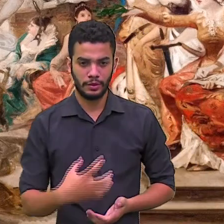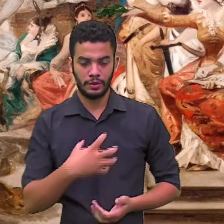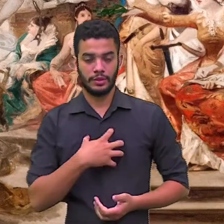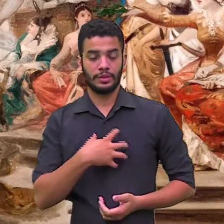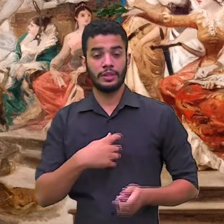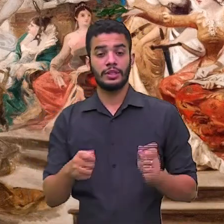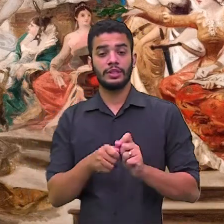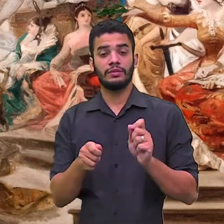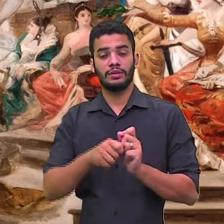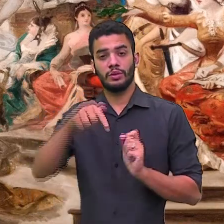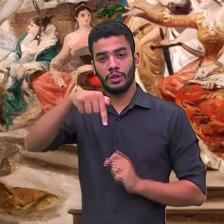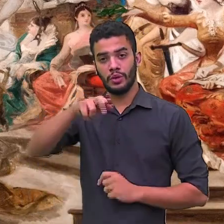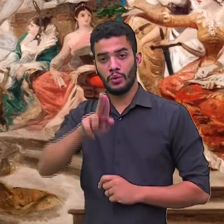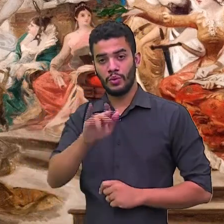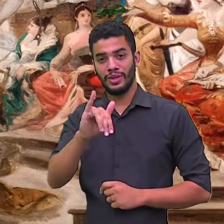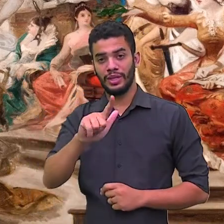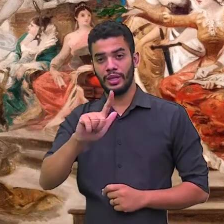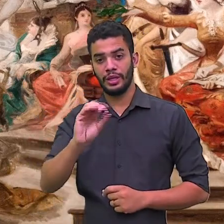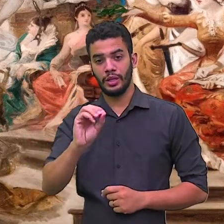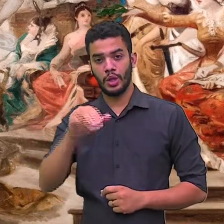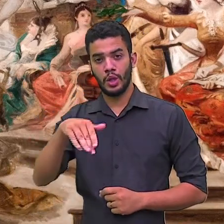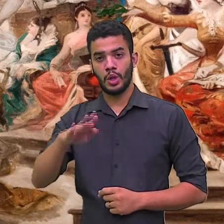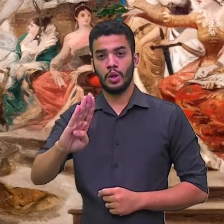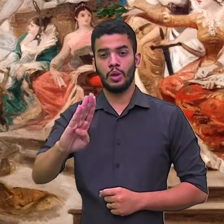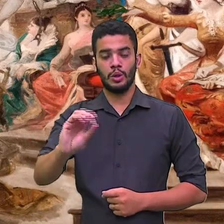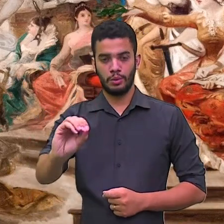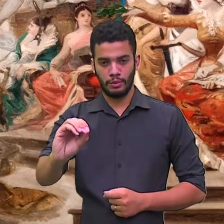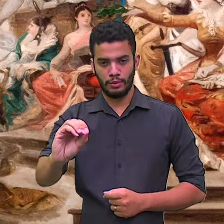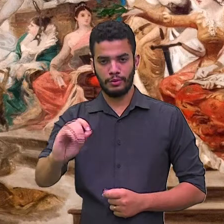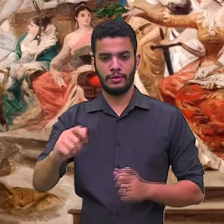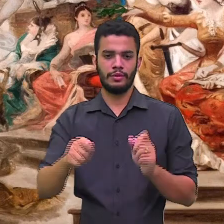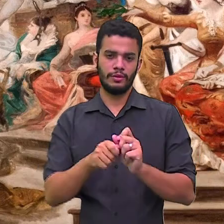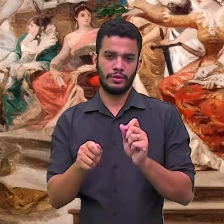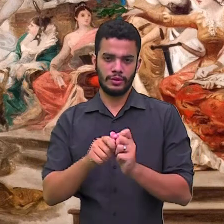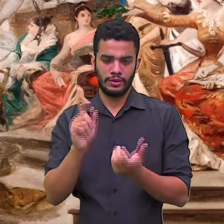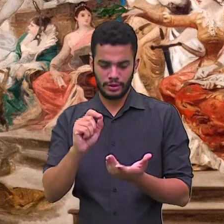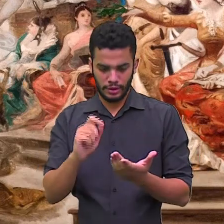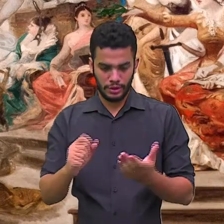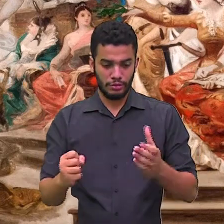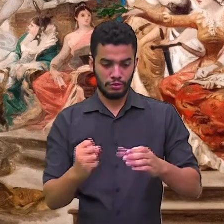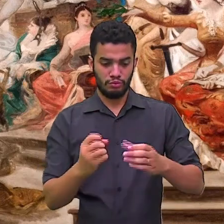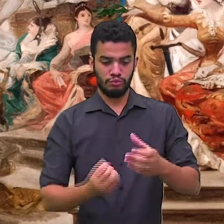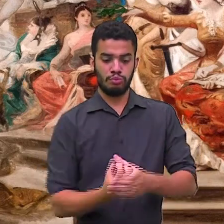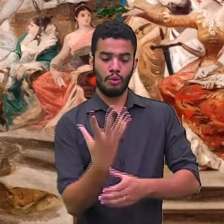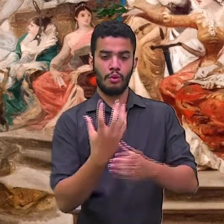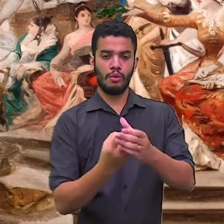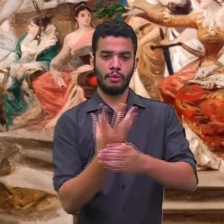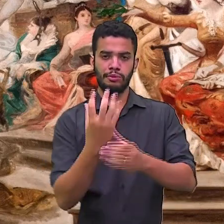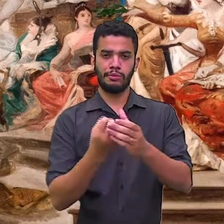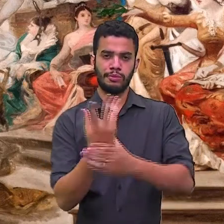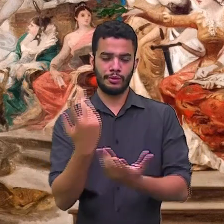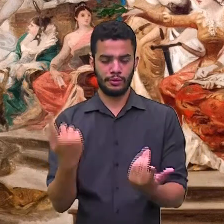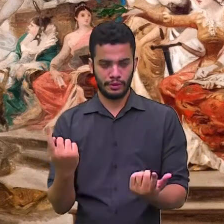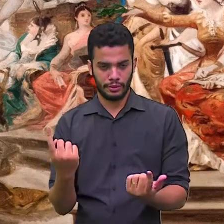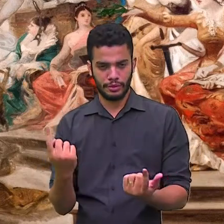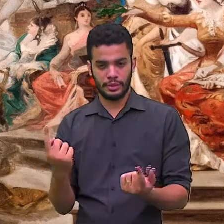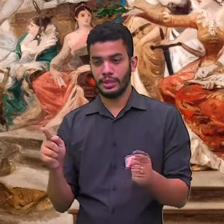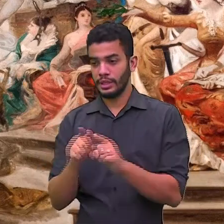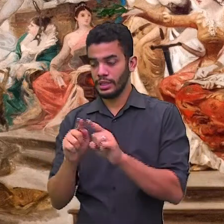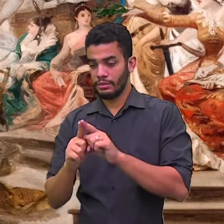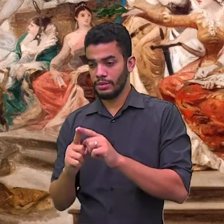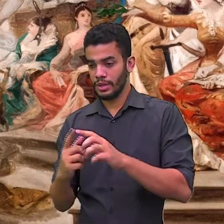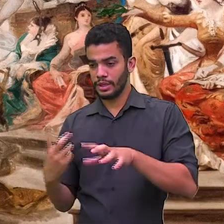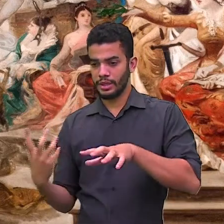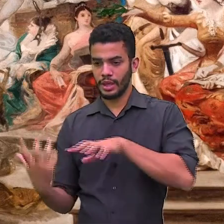Palmares e a revolta dos Malês, que tiveram a participação significativa